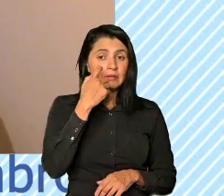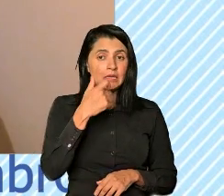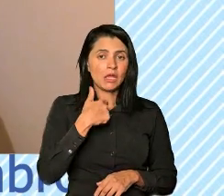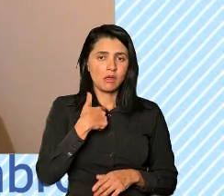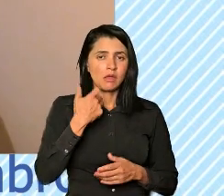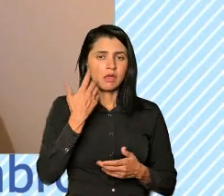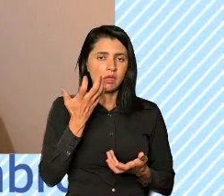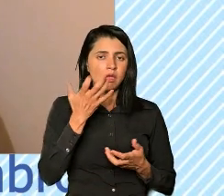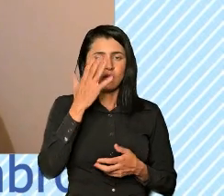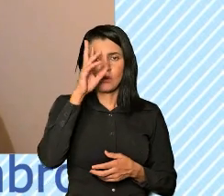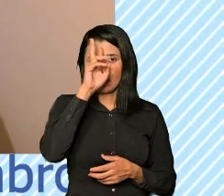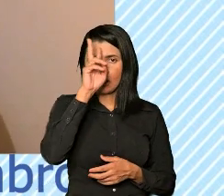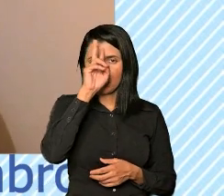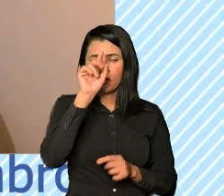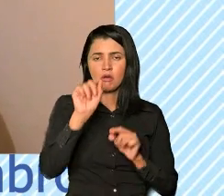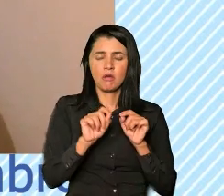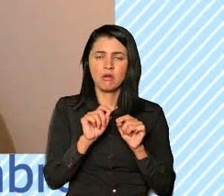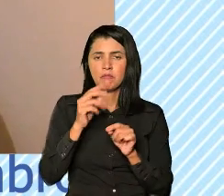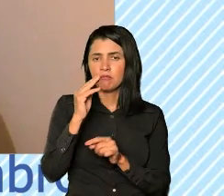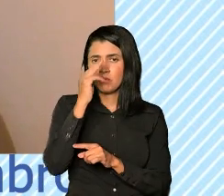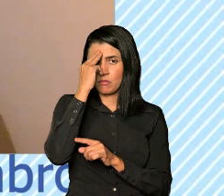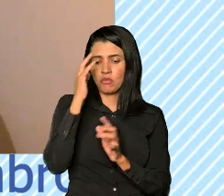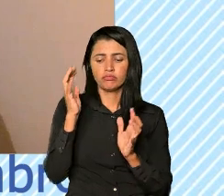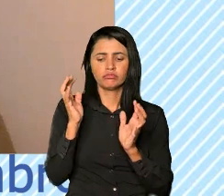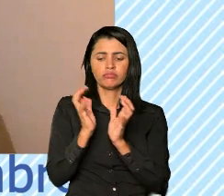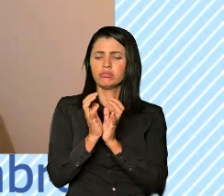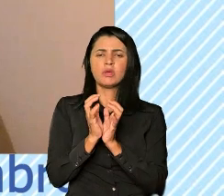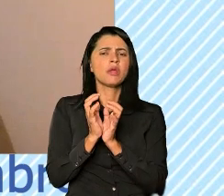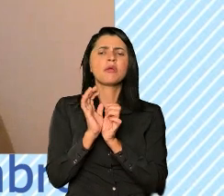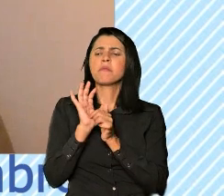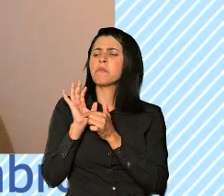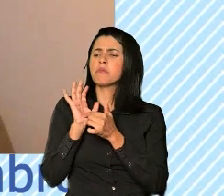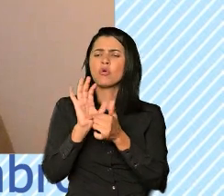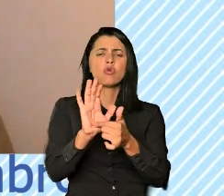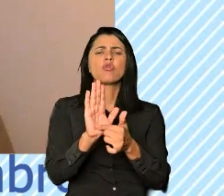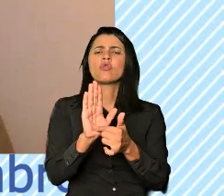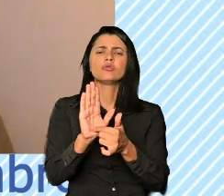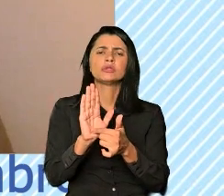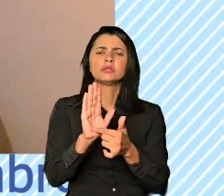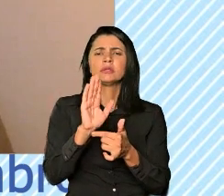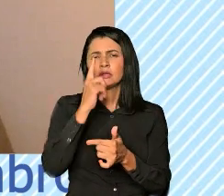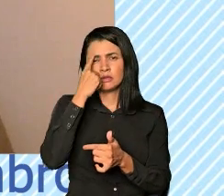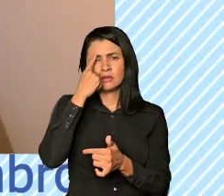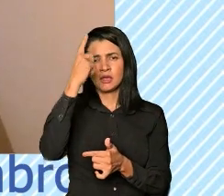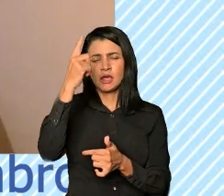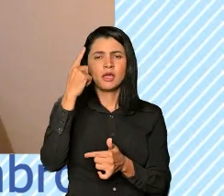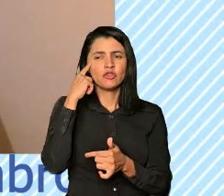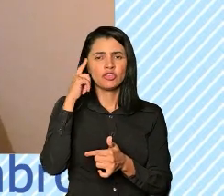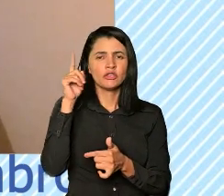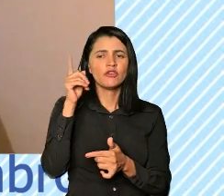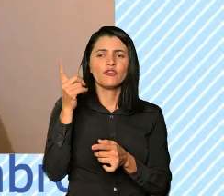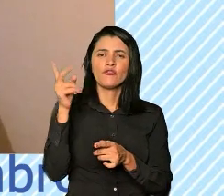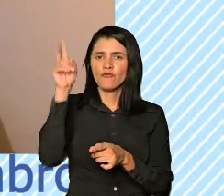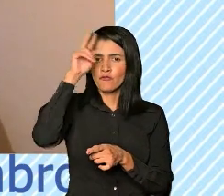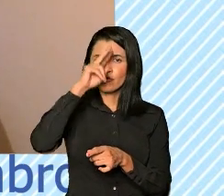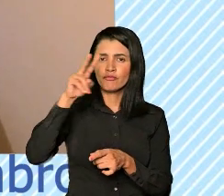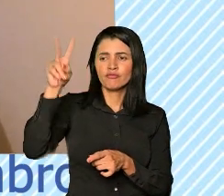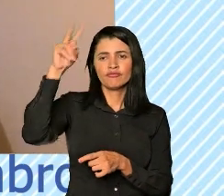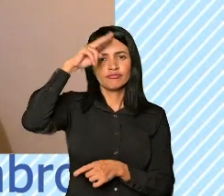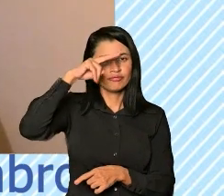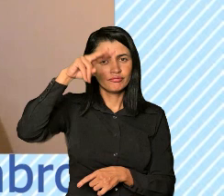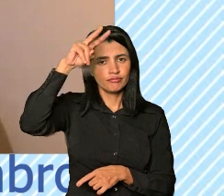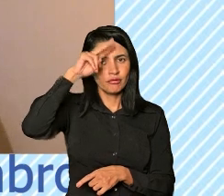lembrar um pouco da memória coletiva, que ela reflete essa ideia desse ato de rememorar, como bem disse a Nina,